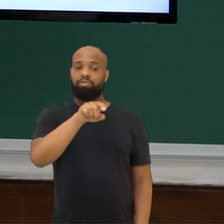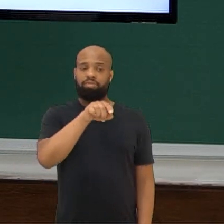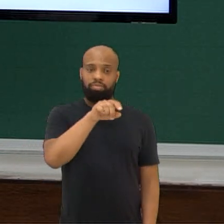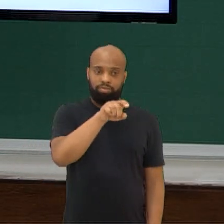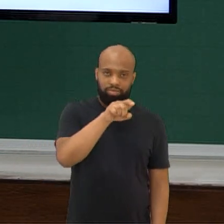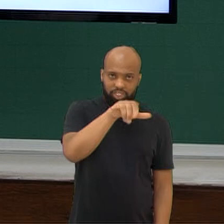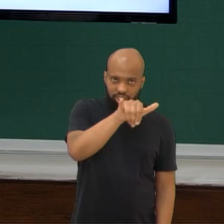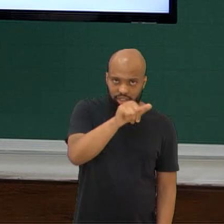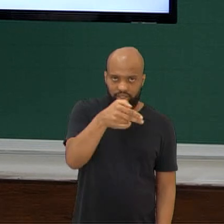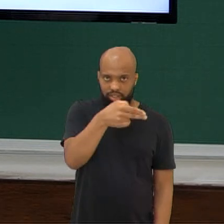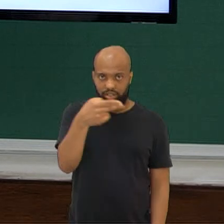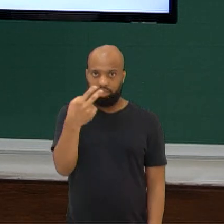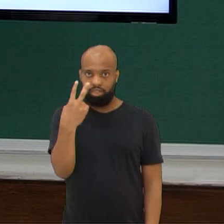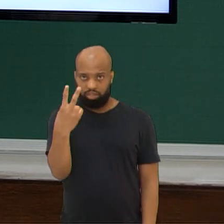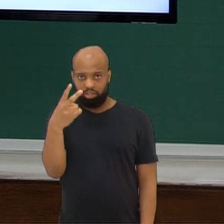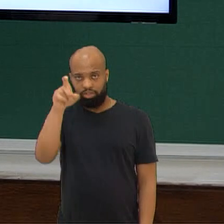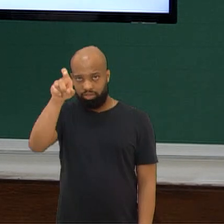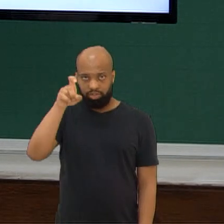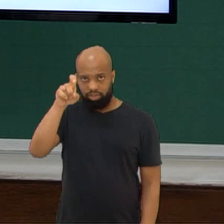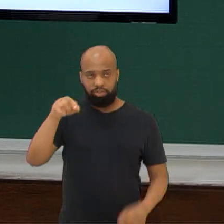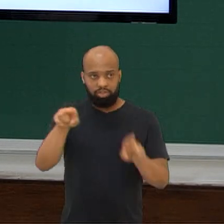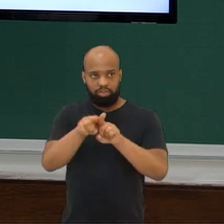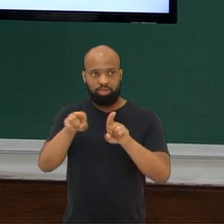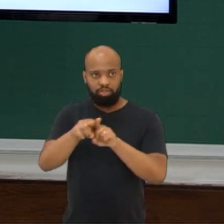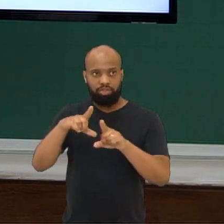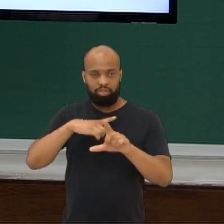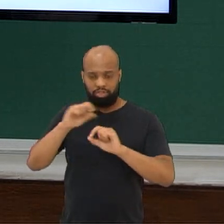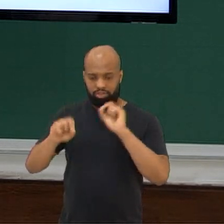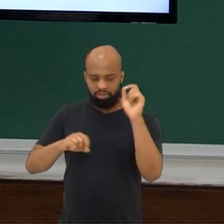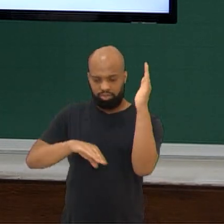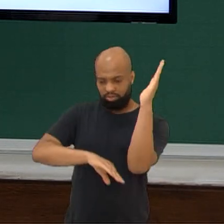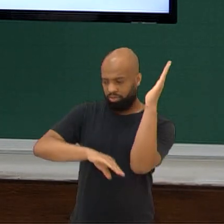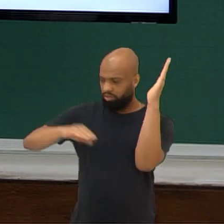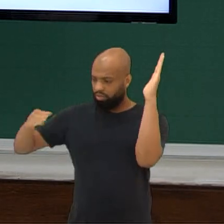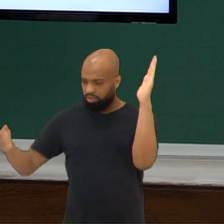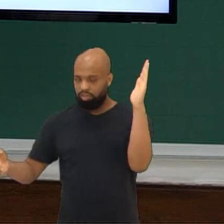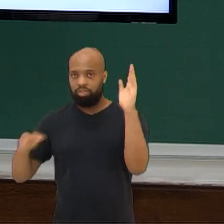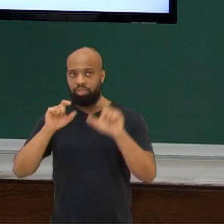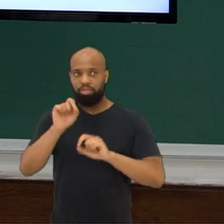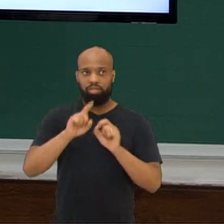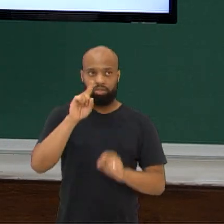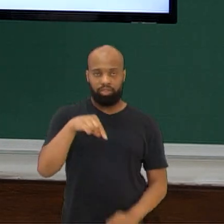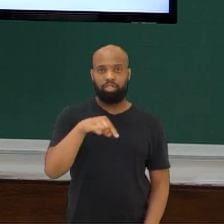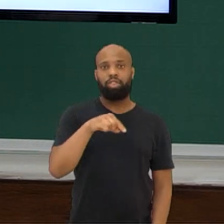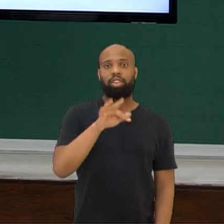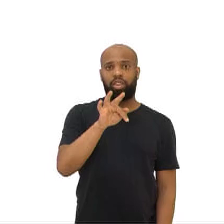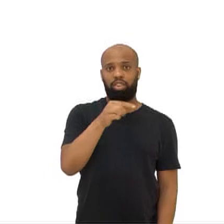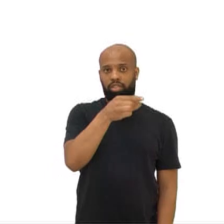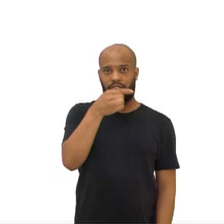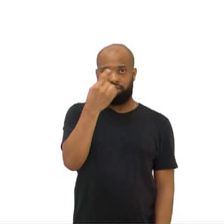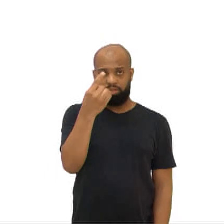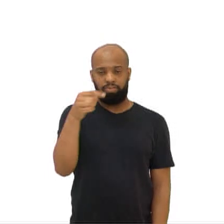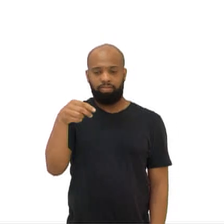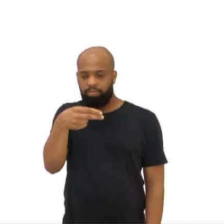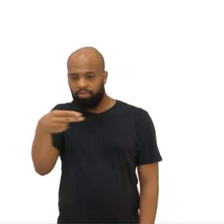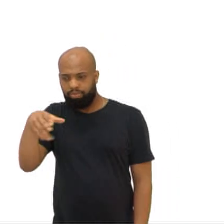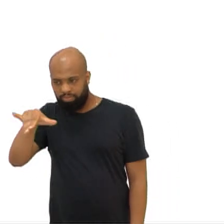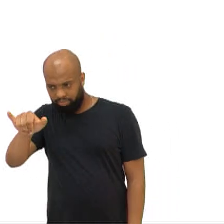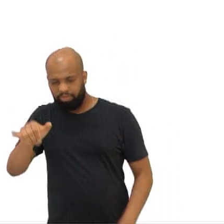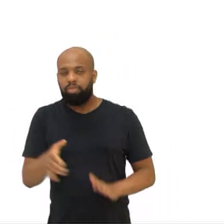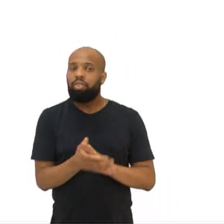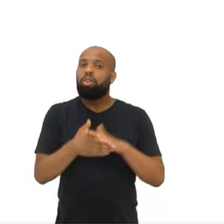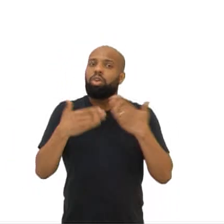e a inversa dela, f de menos 1 de x igual a y. Bom, o gráfico da